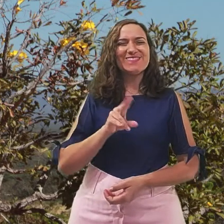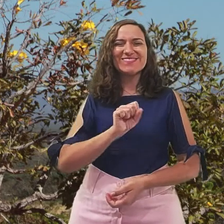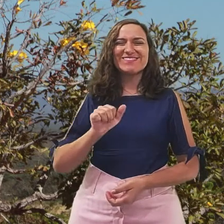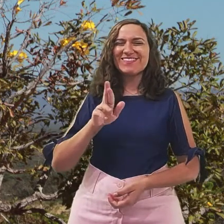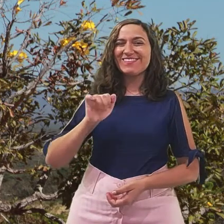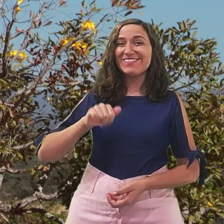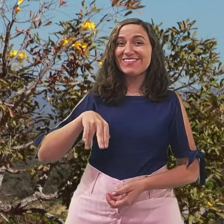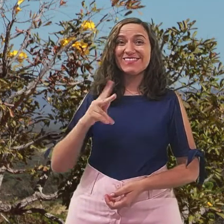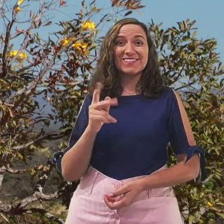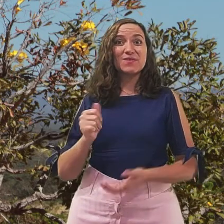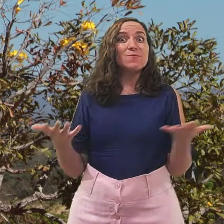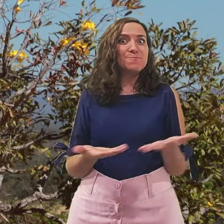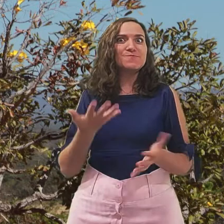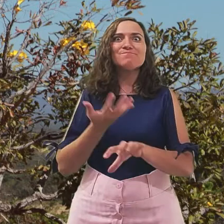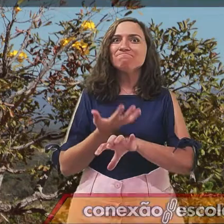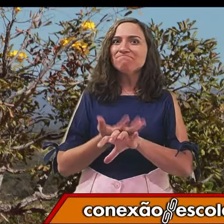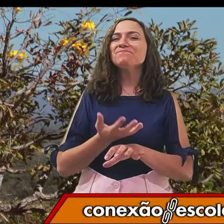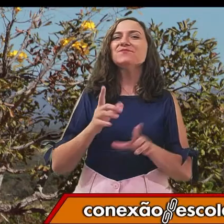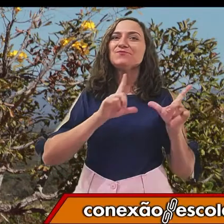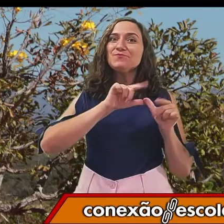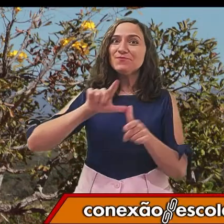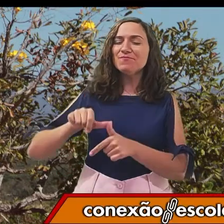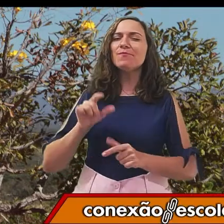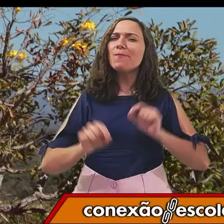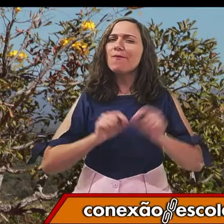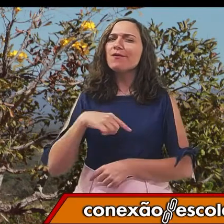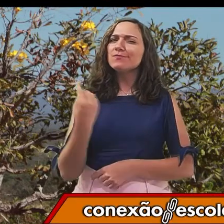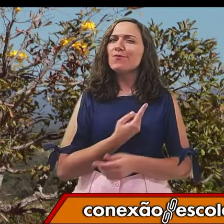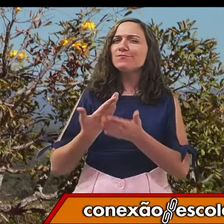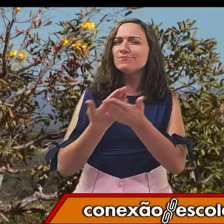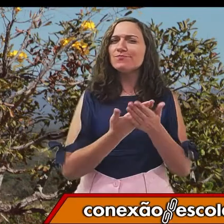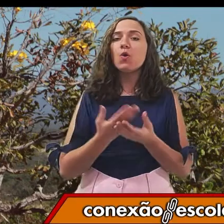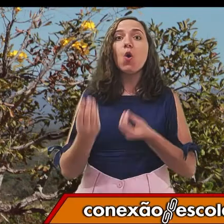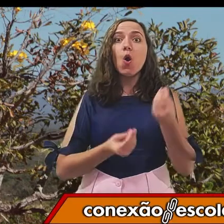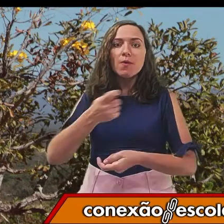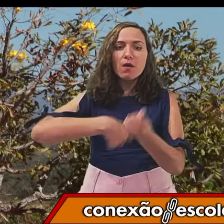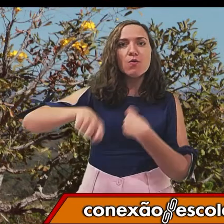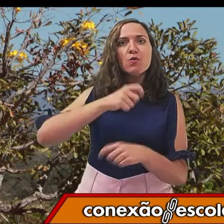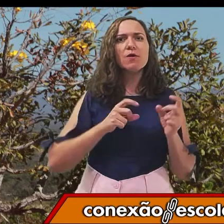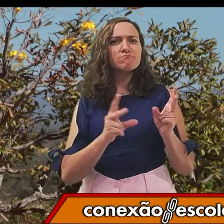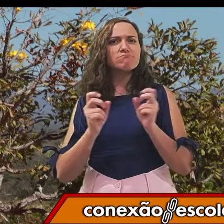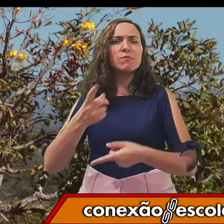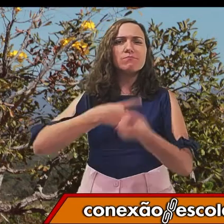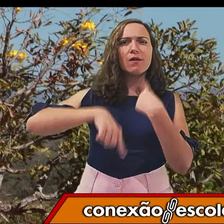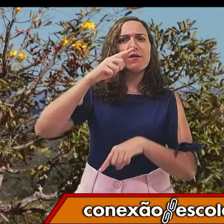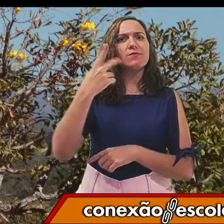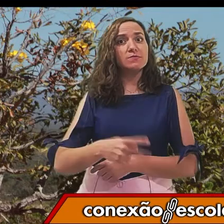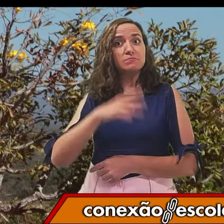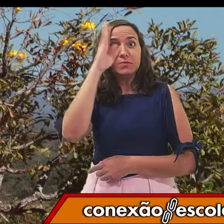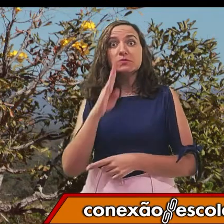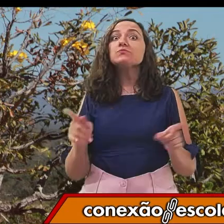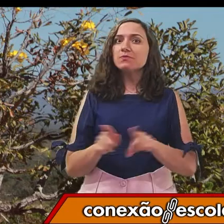e nesta aula de Geografia vamos abordar a evolução das atividades econômicas no Brasil e aqui em